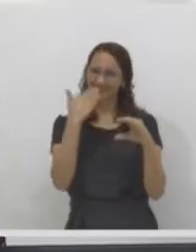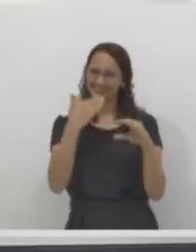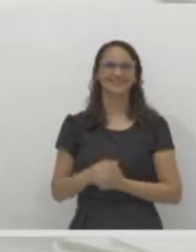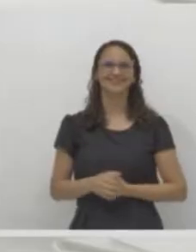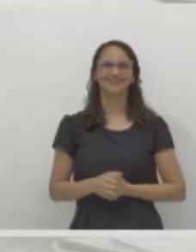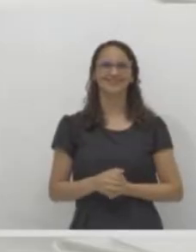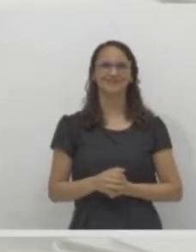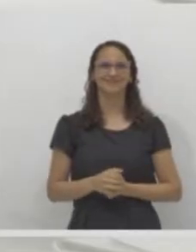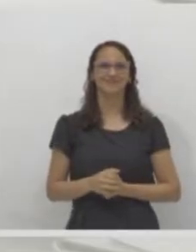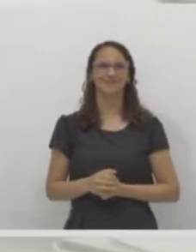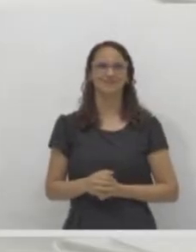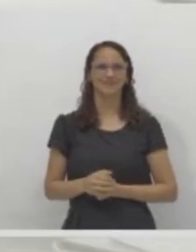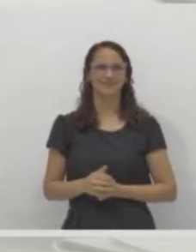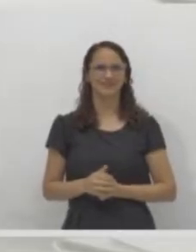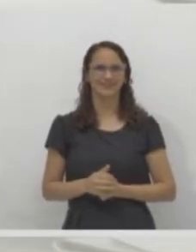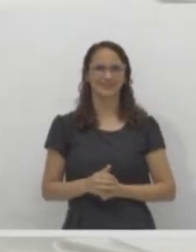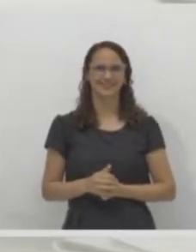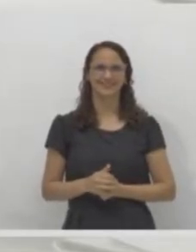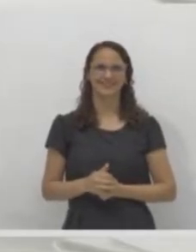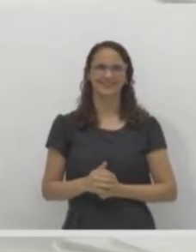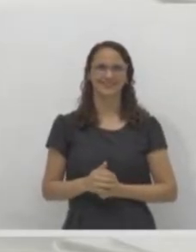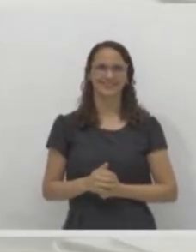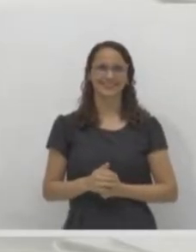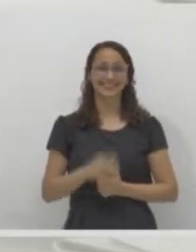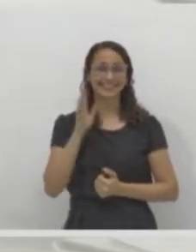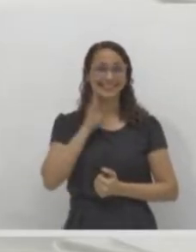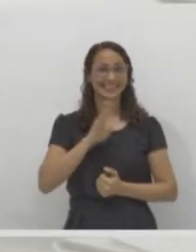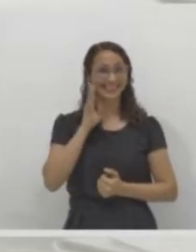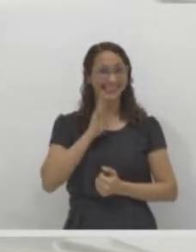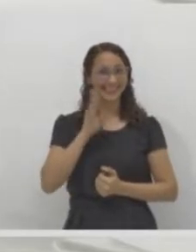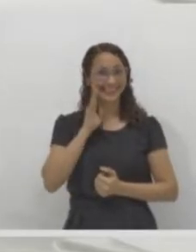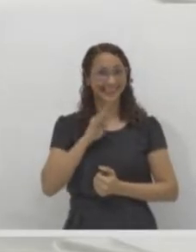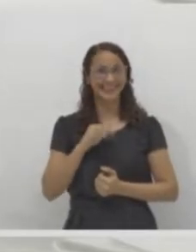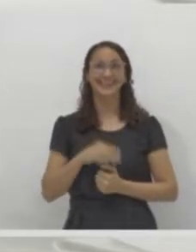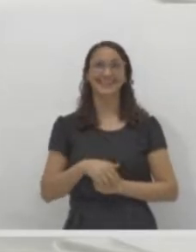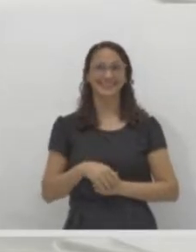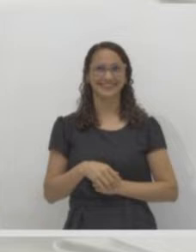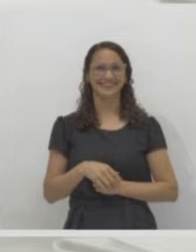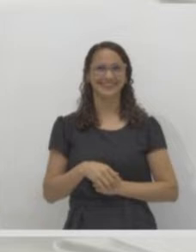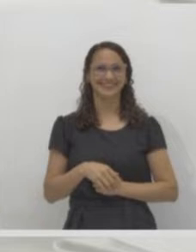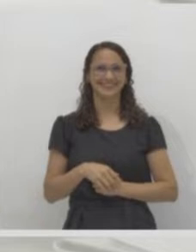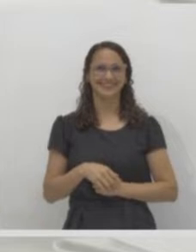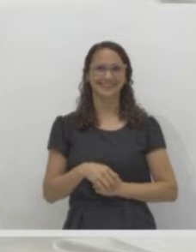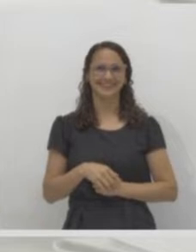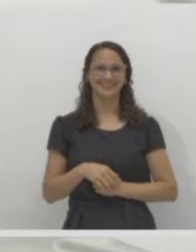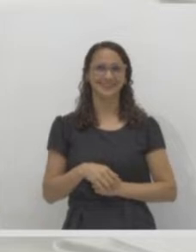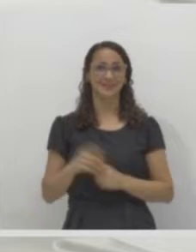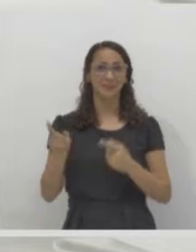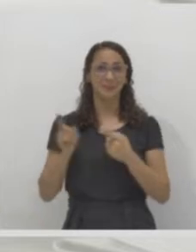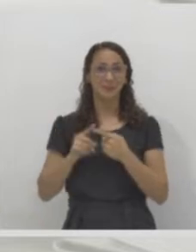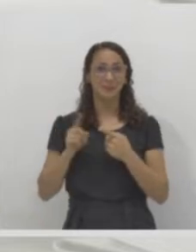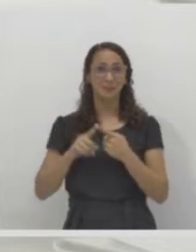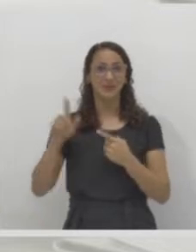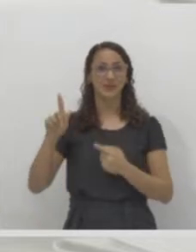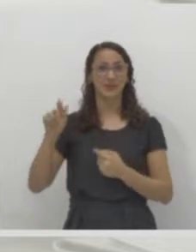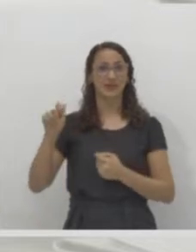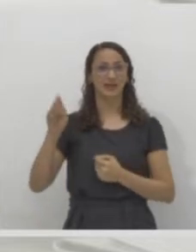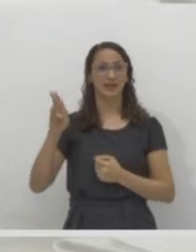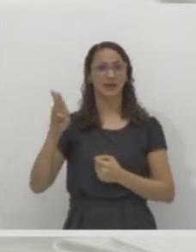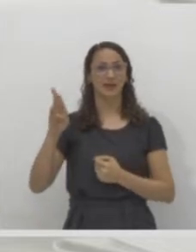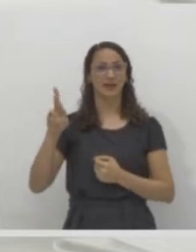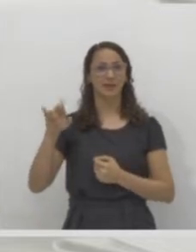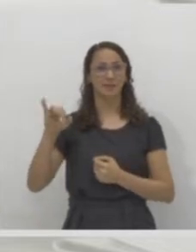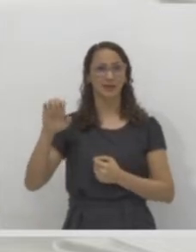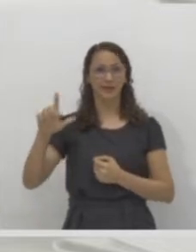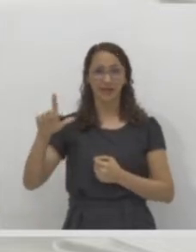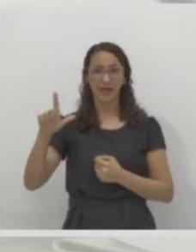acompanhar? Olha aí, como é bacana a participação. Primeiro aluno foi Gabriel William, que mandou a